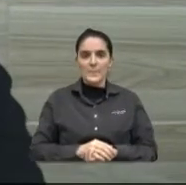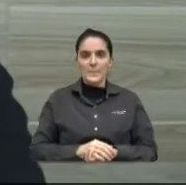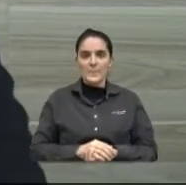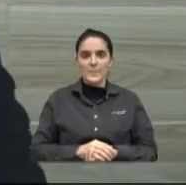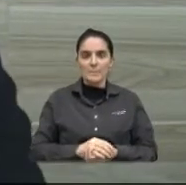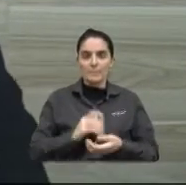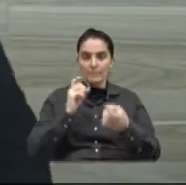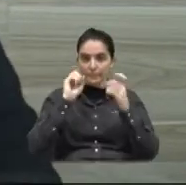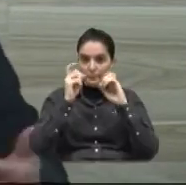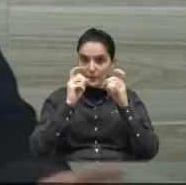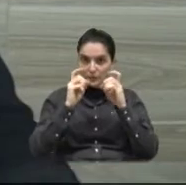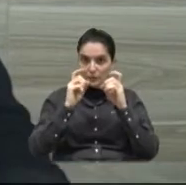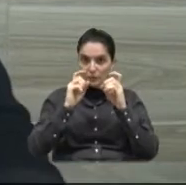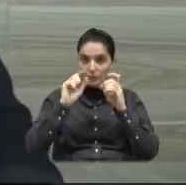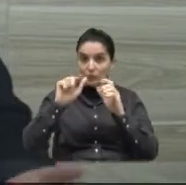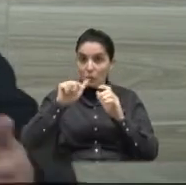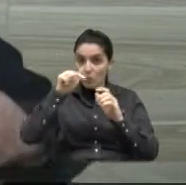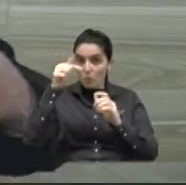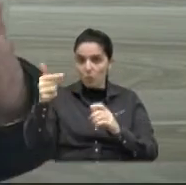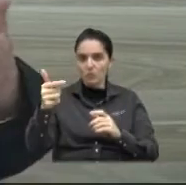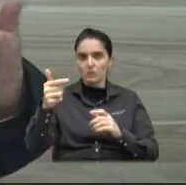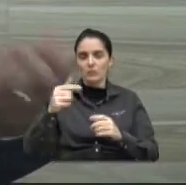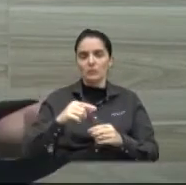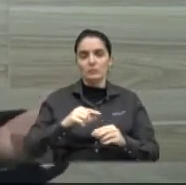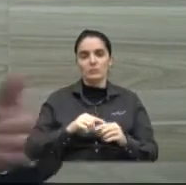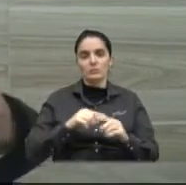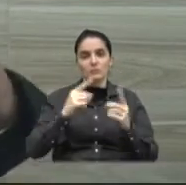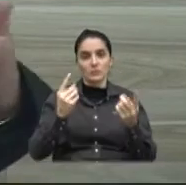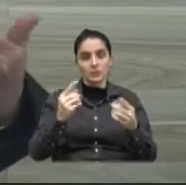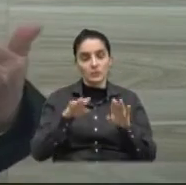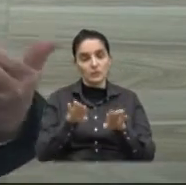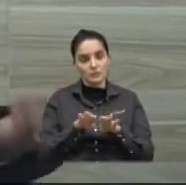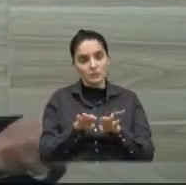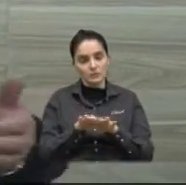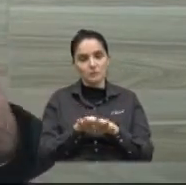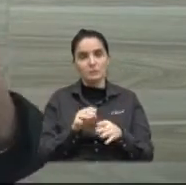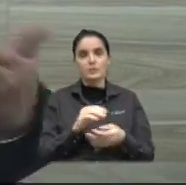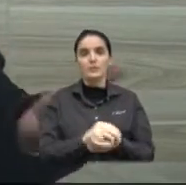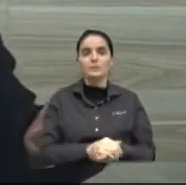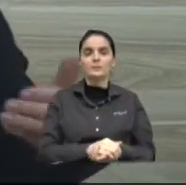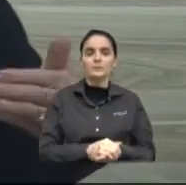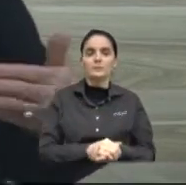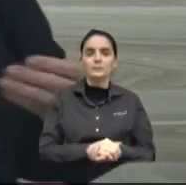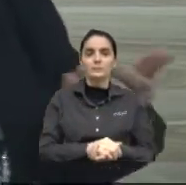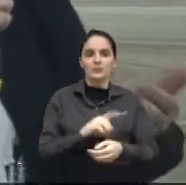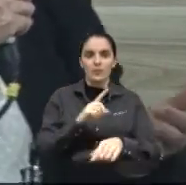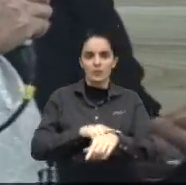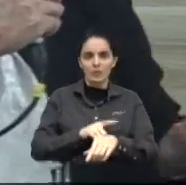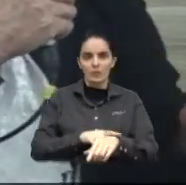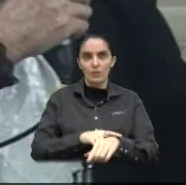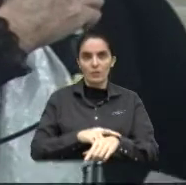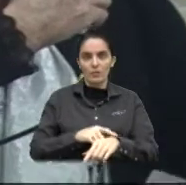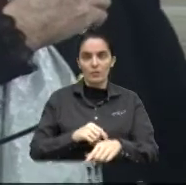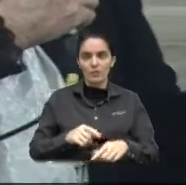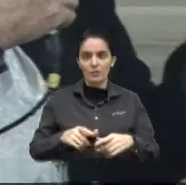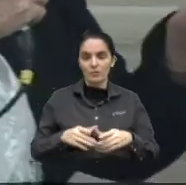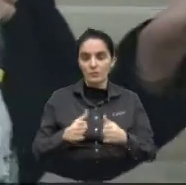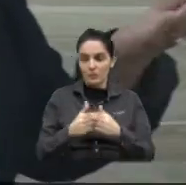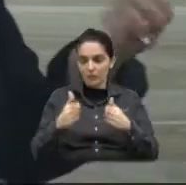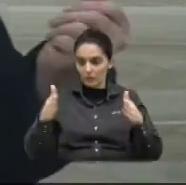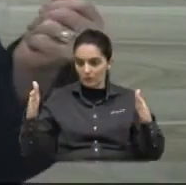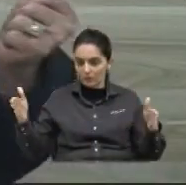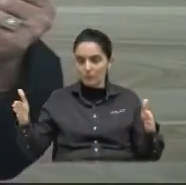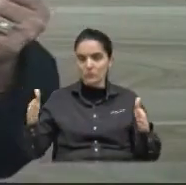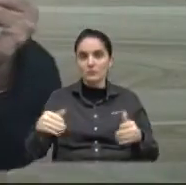extraordinária inicialmente mas também falei com eles de repente isso podia ser mudado conforme o presidente que lhes